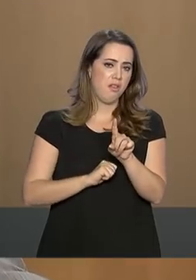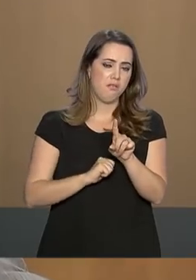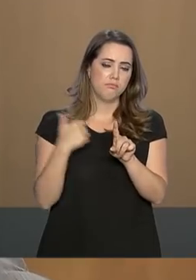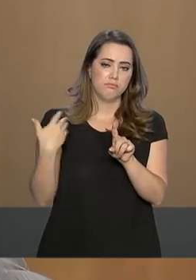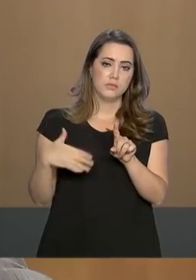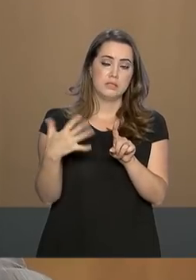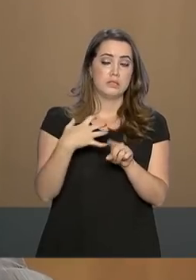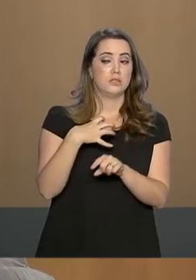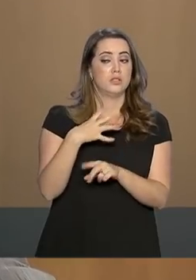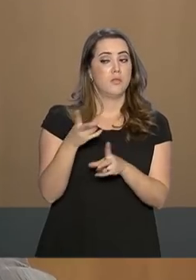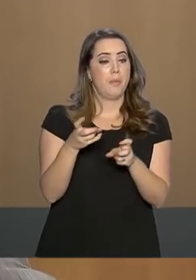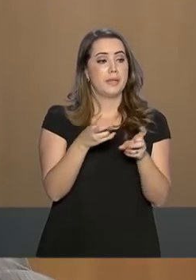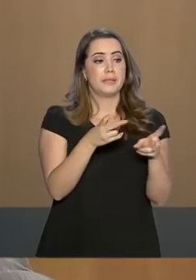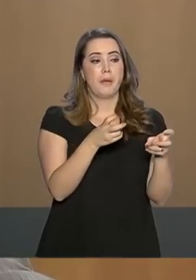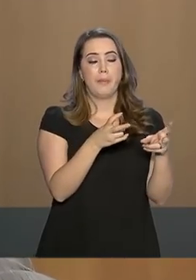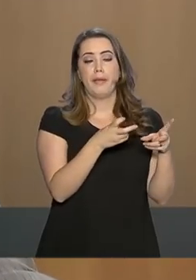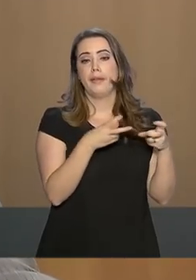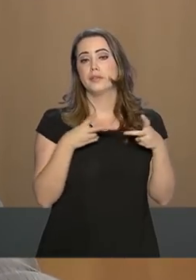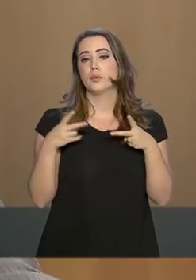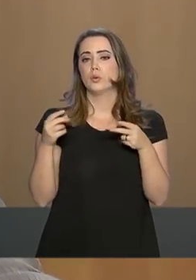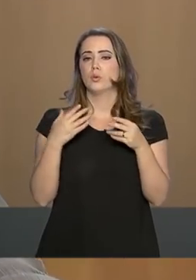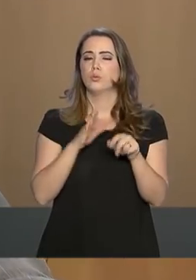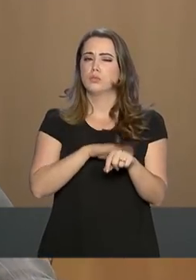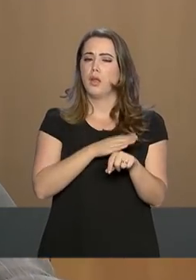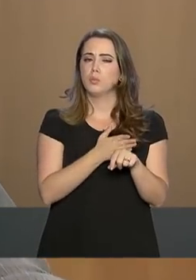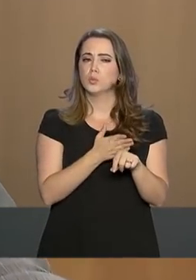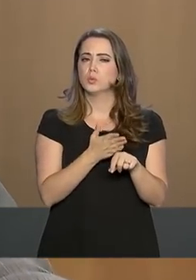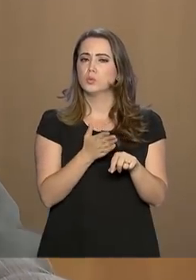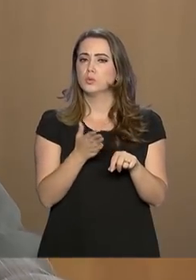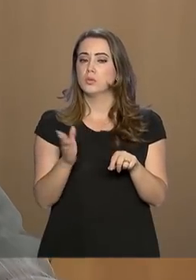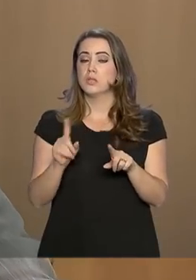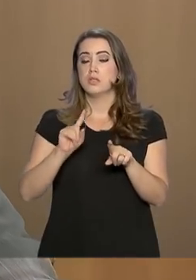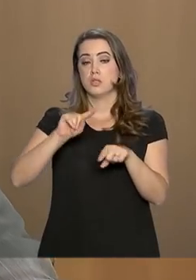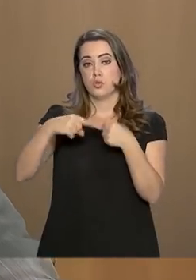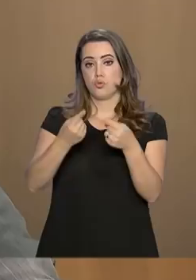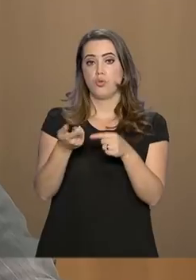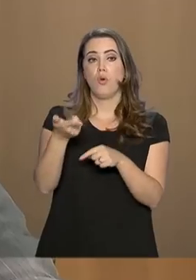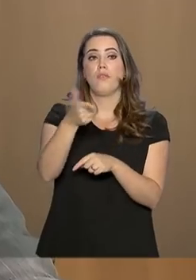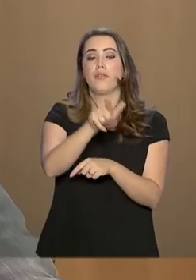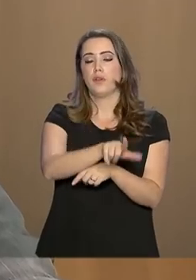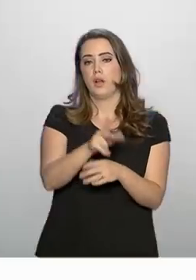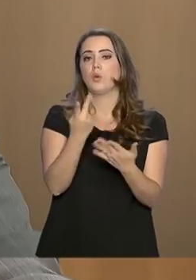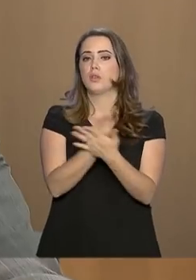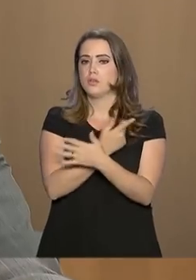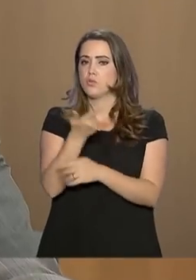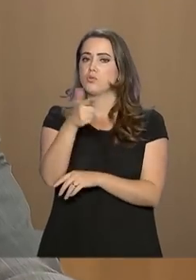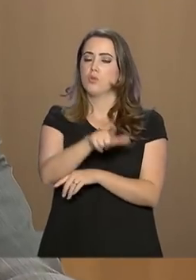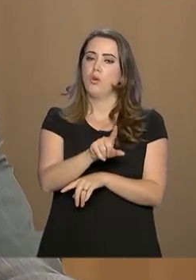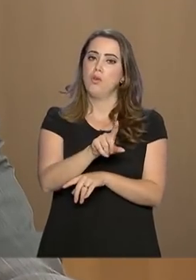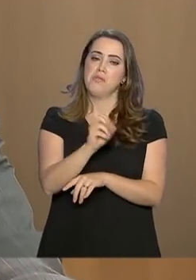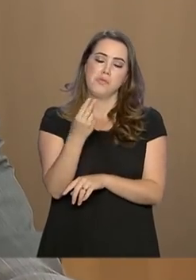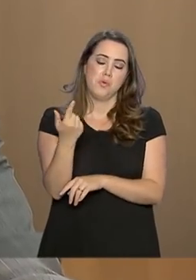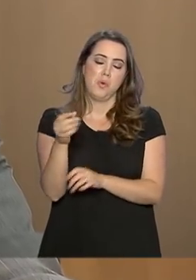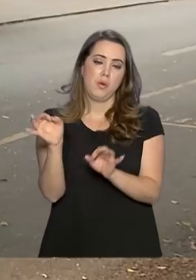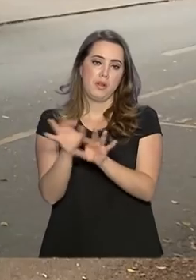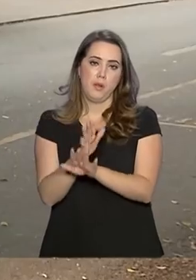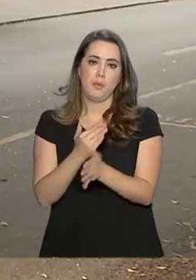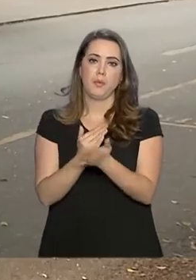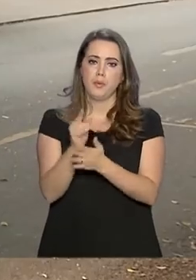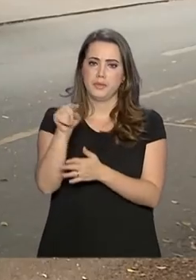gente vai sentindo, à medida que o tempo vai passando, se os ataques podem retornar ou não. Começa essa semana.